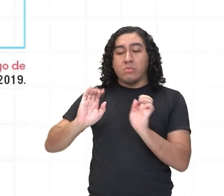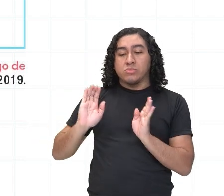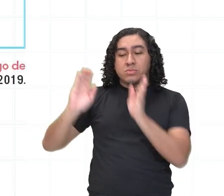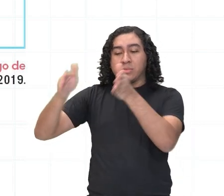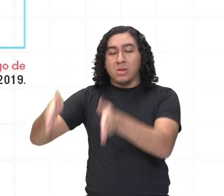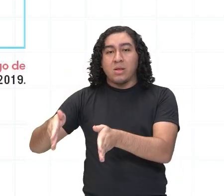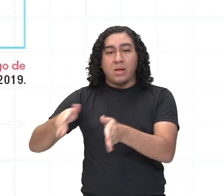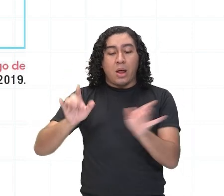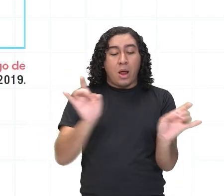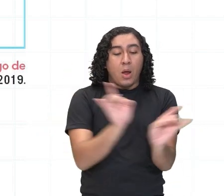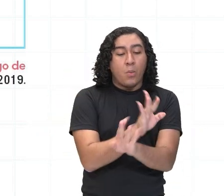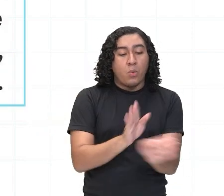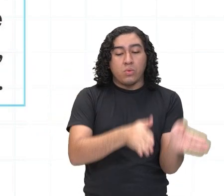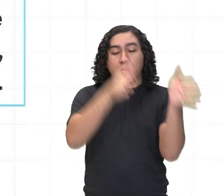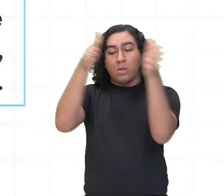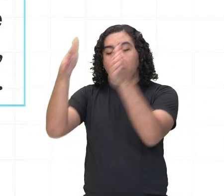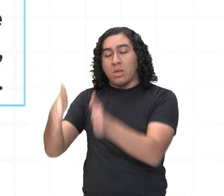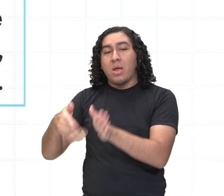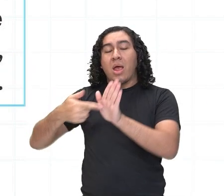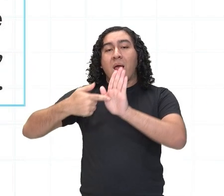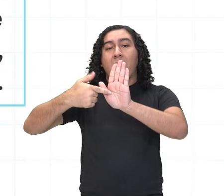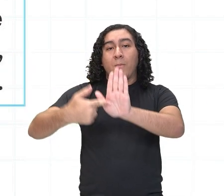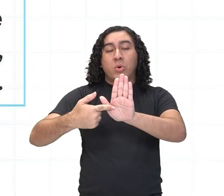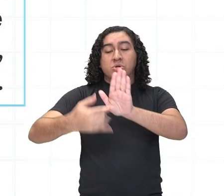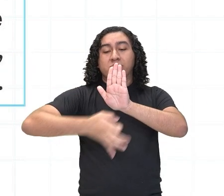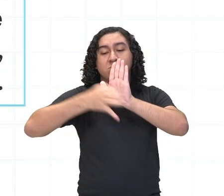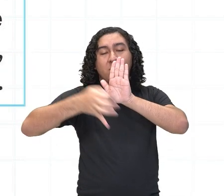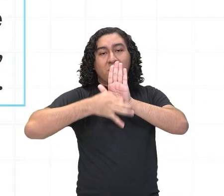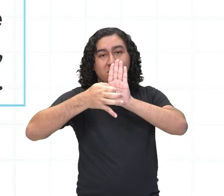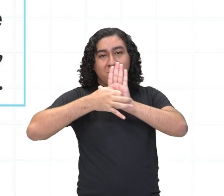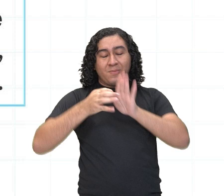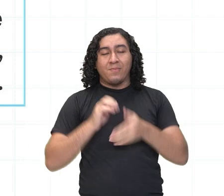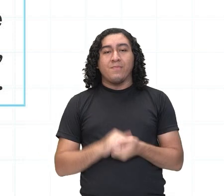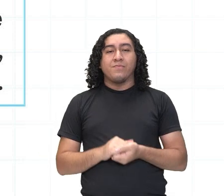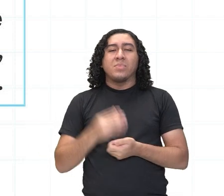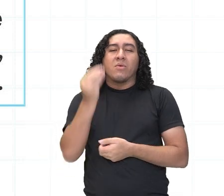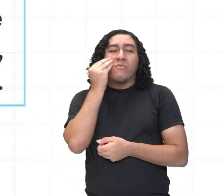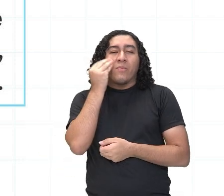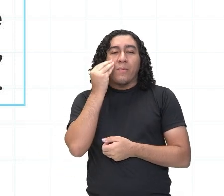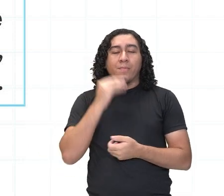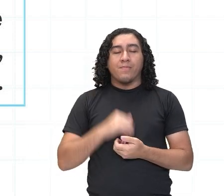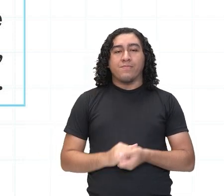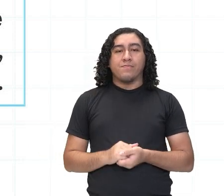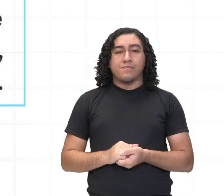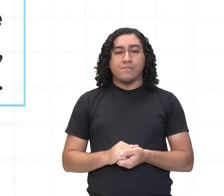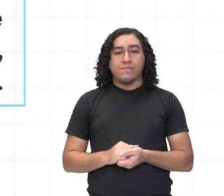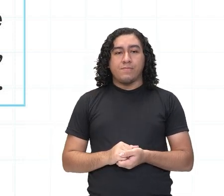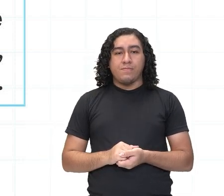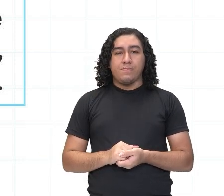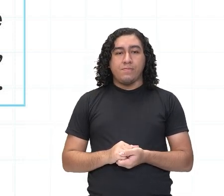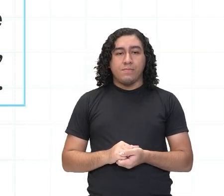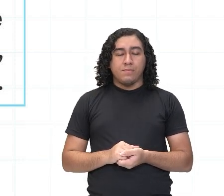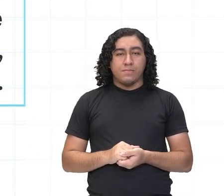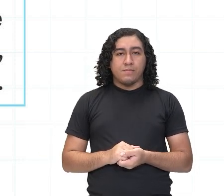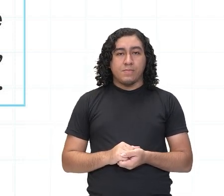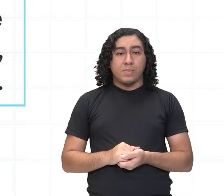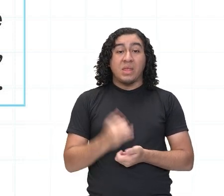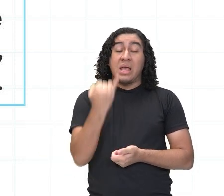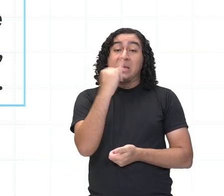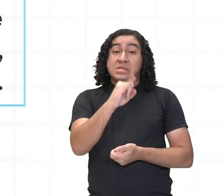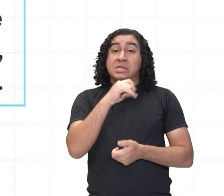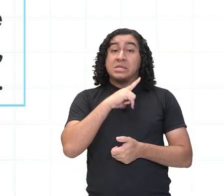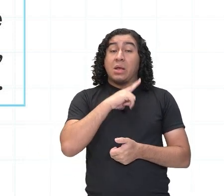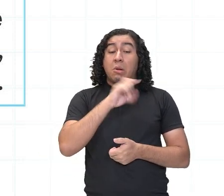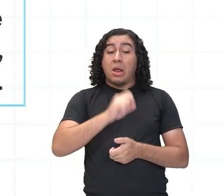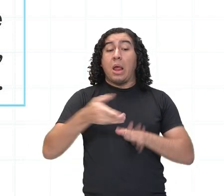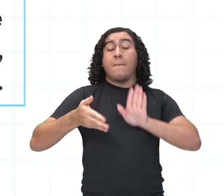de defender a tese, a argumentação. Então vamos acompanhar na tela, olhem só. Quando se defende a